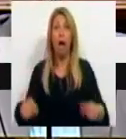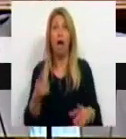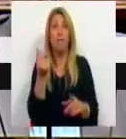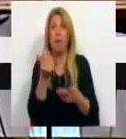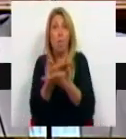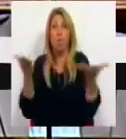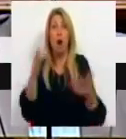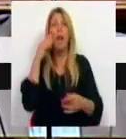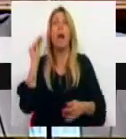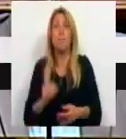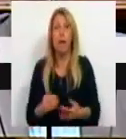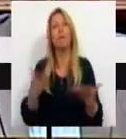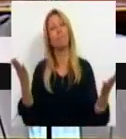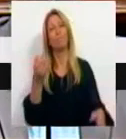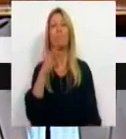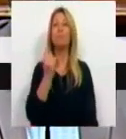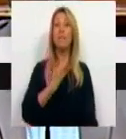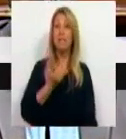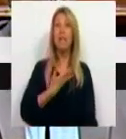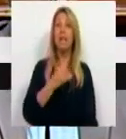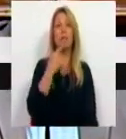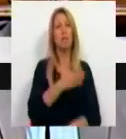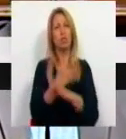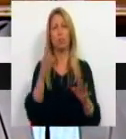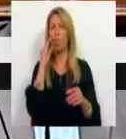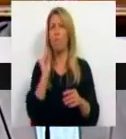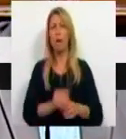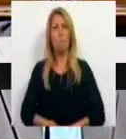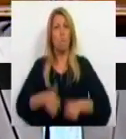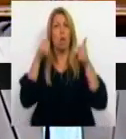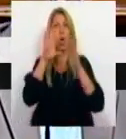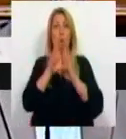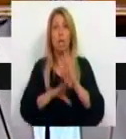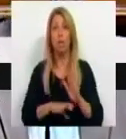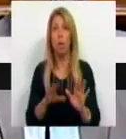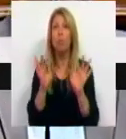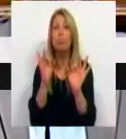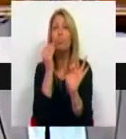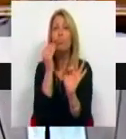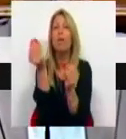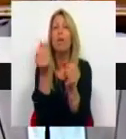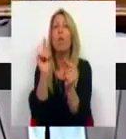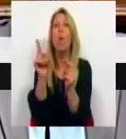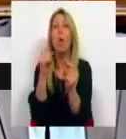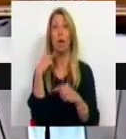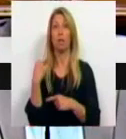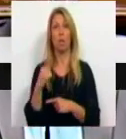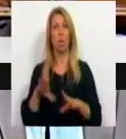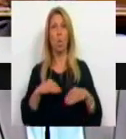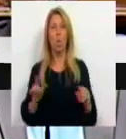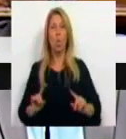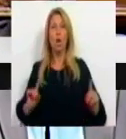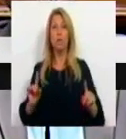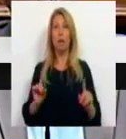CDS insistem que a banca está em melhor condição. É pura negação. É pura negação, ainda mais motivada